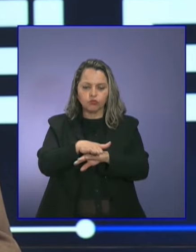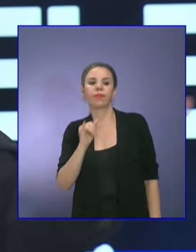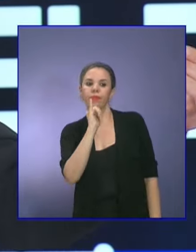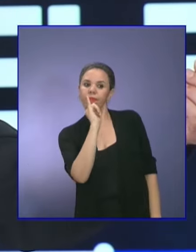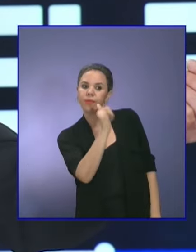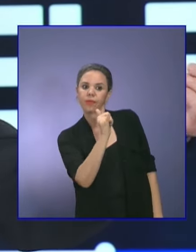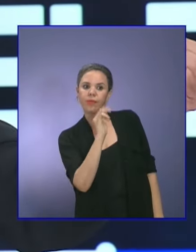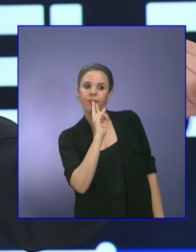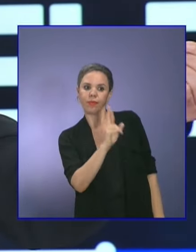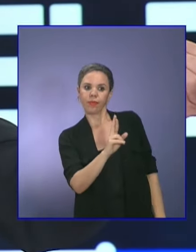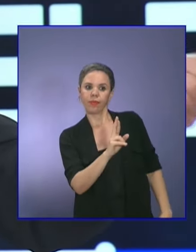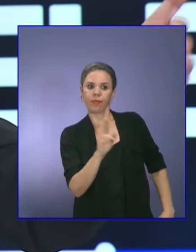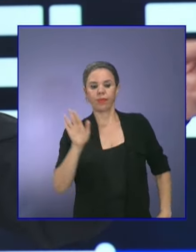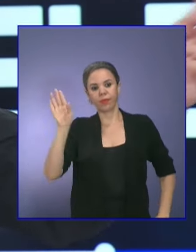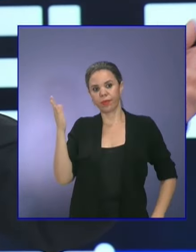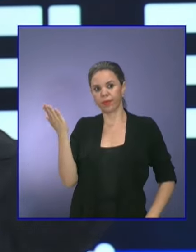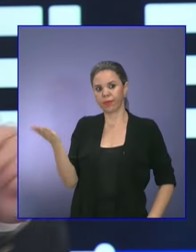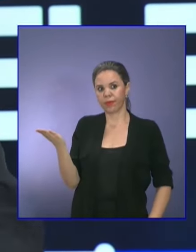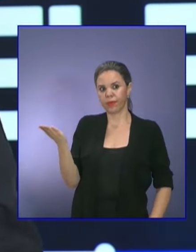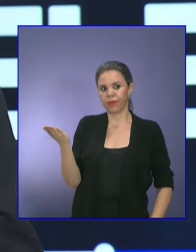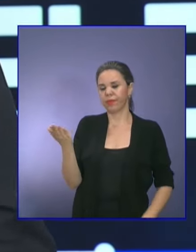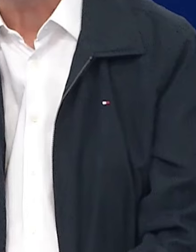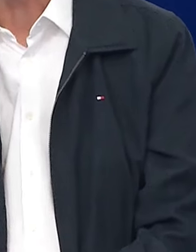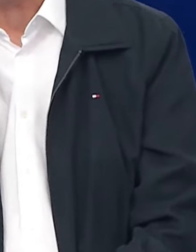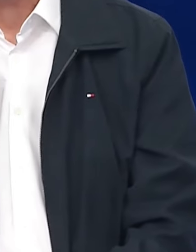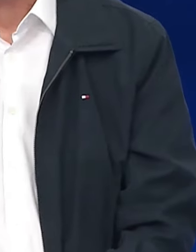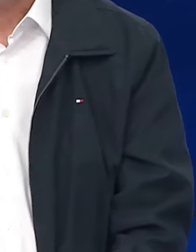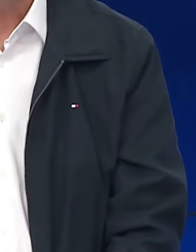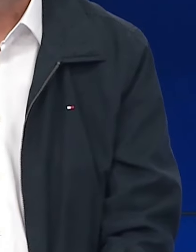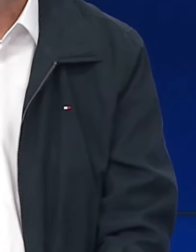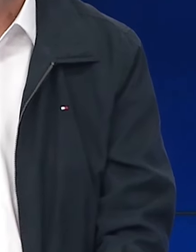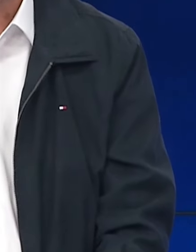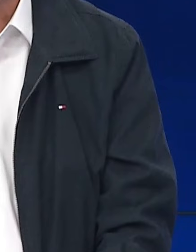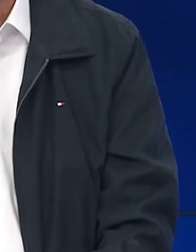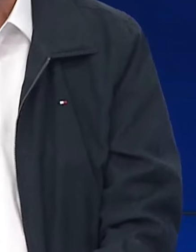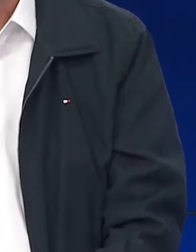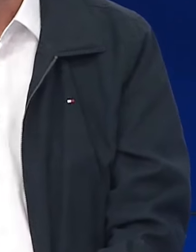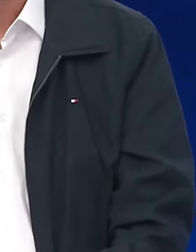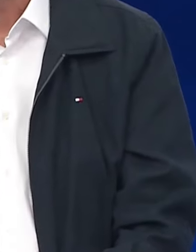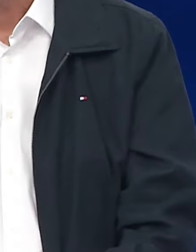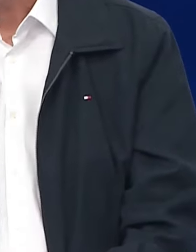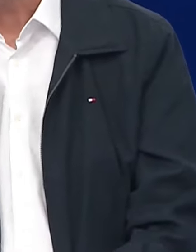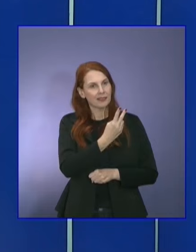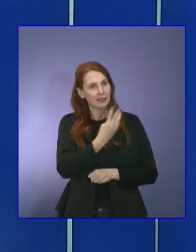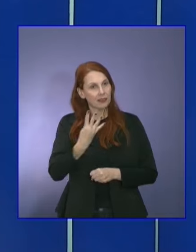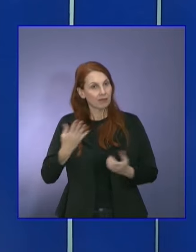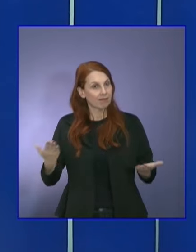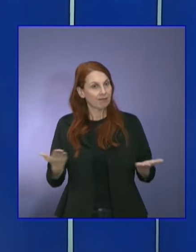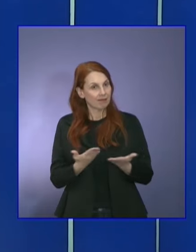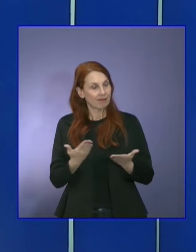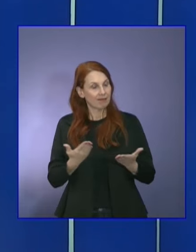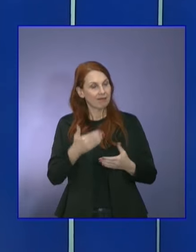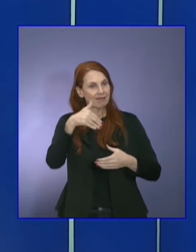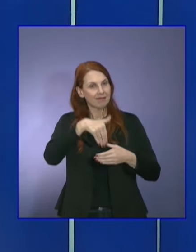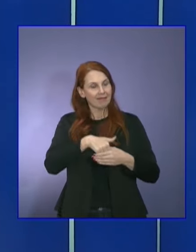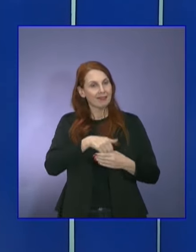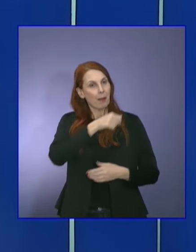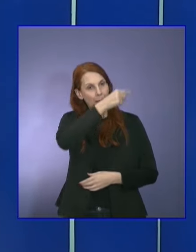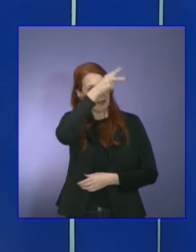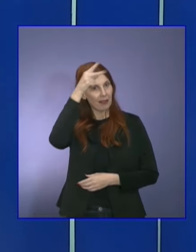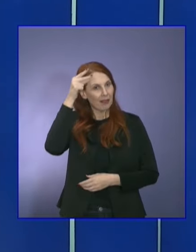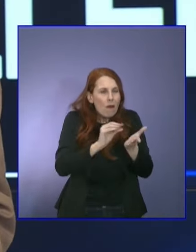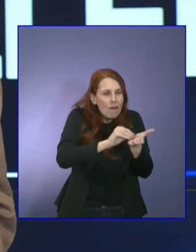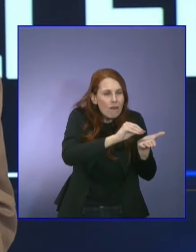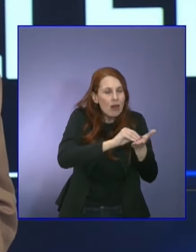PSDB, e Elinho Zanatta, do PSD, que foram os mais votados no último dia 6. O primeiro e o segundo